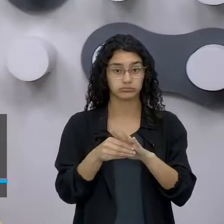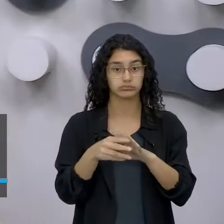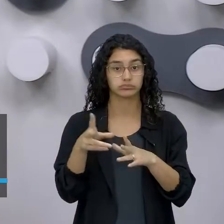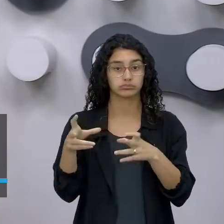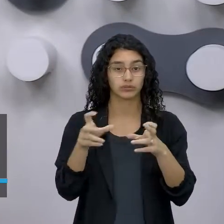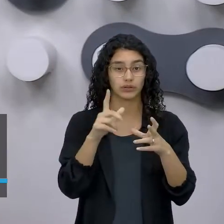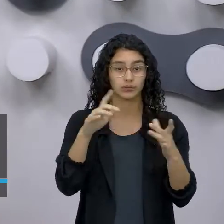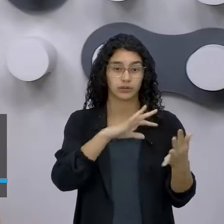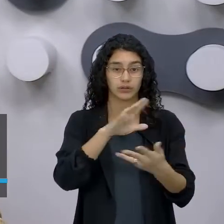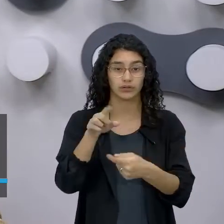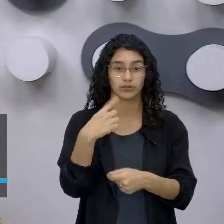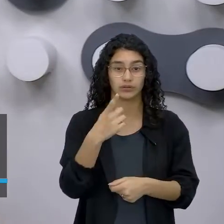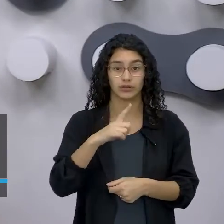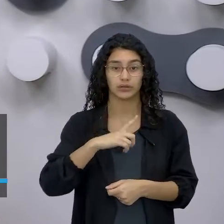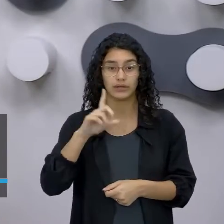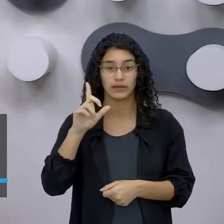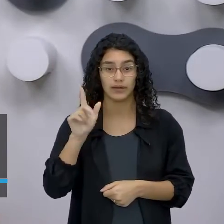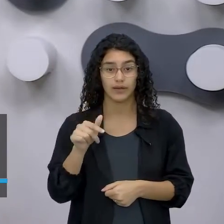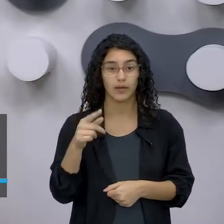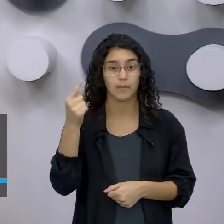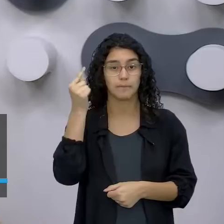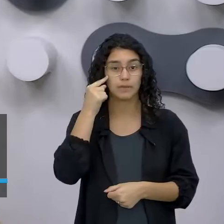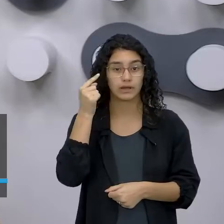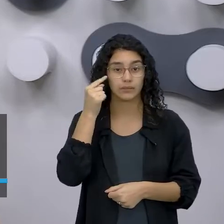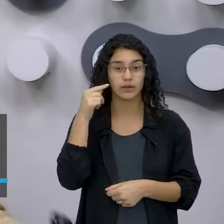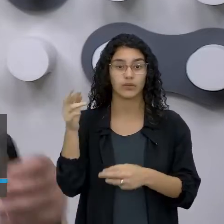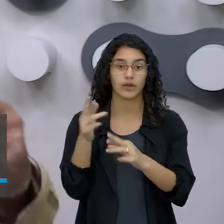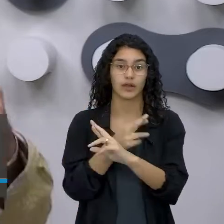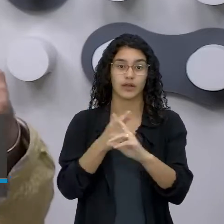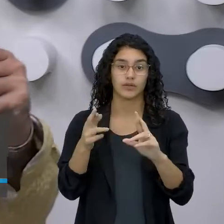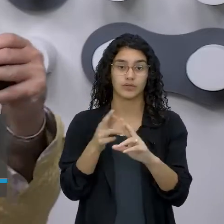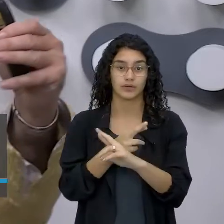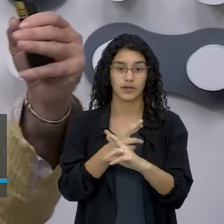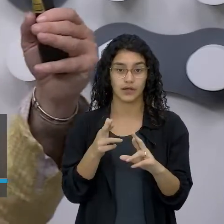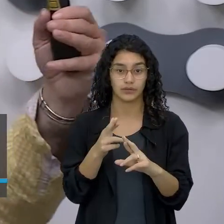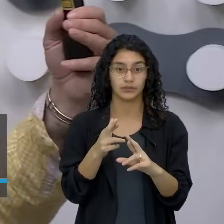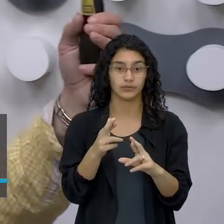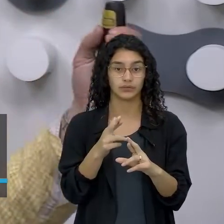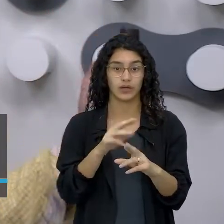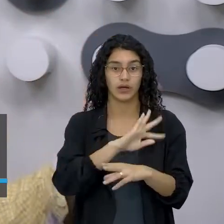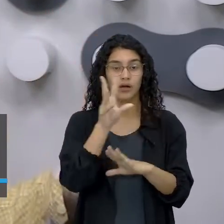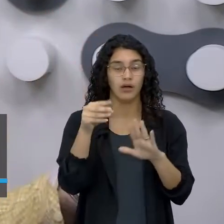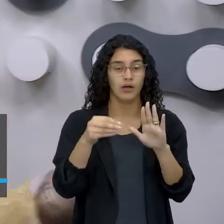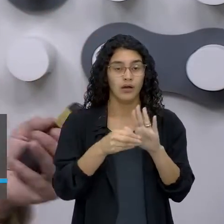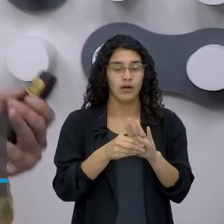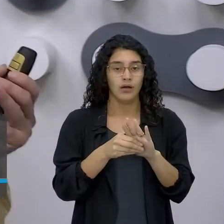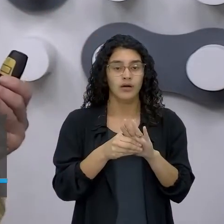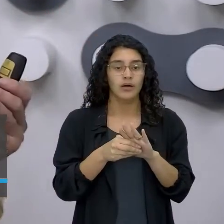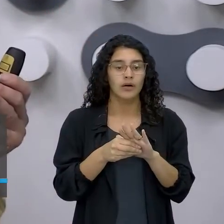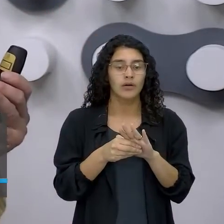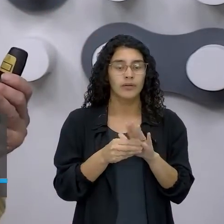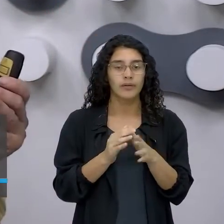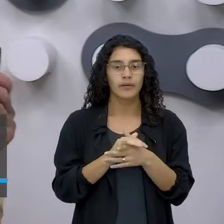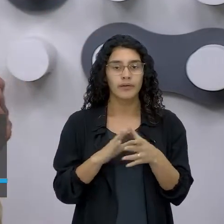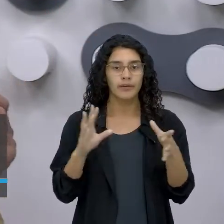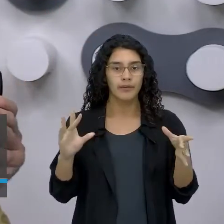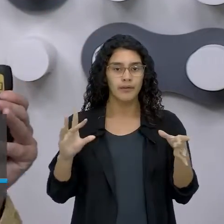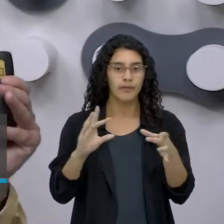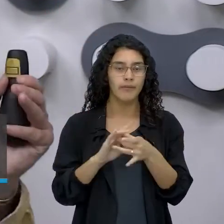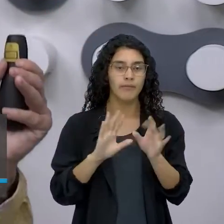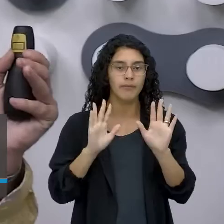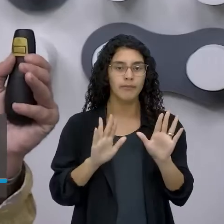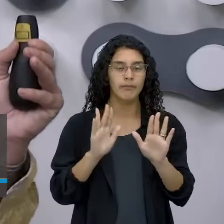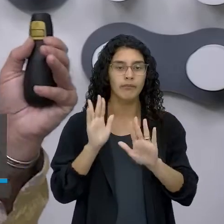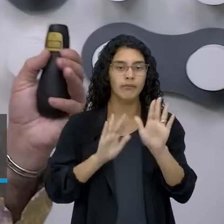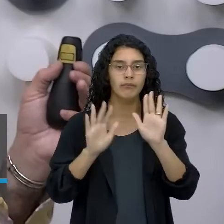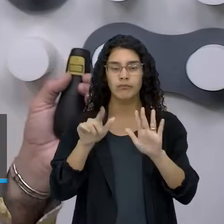globalização que nós temos é uma noção relacionada à integração. Se integra. Mas cuidado,